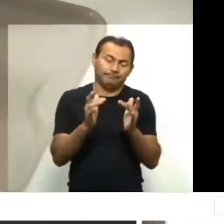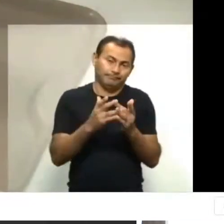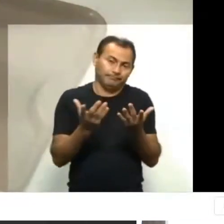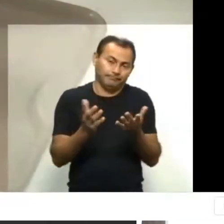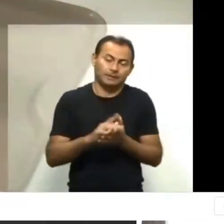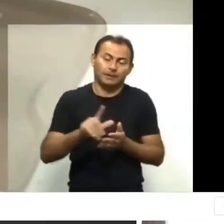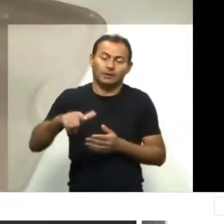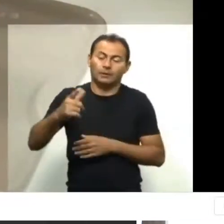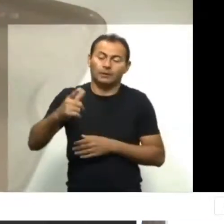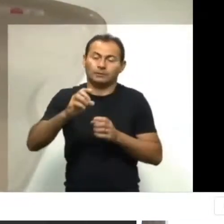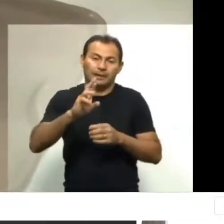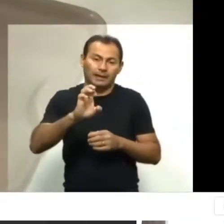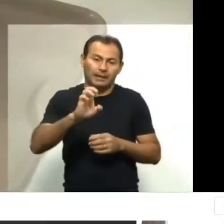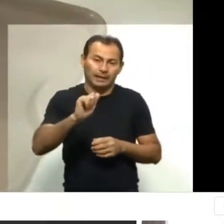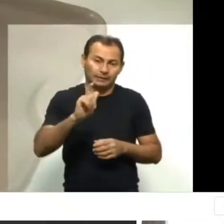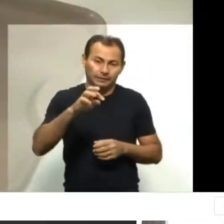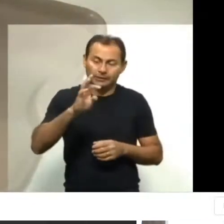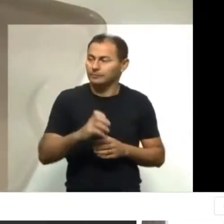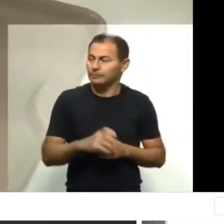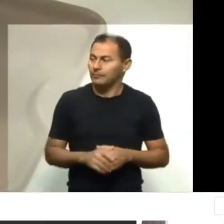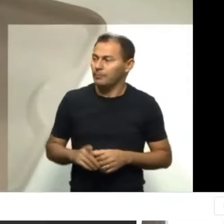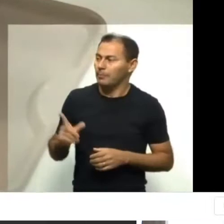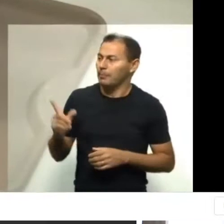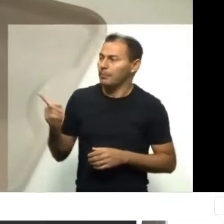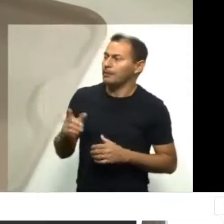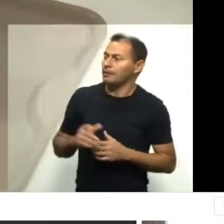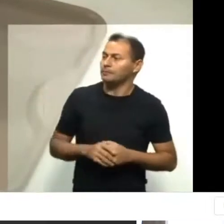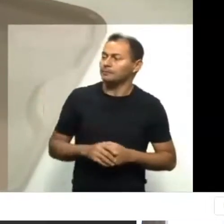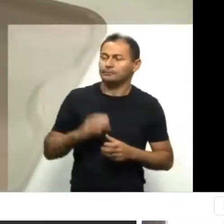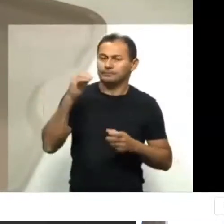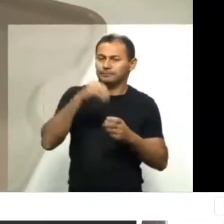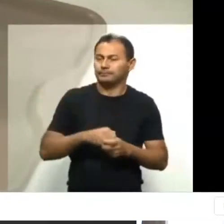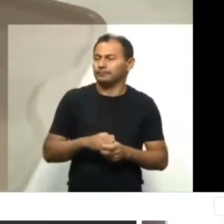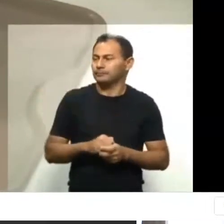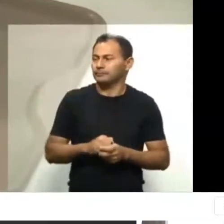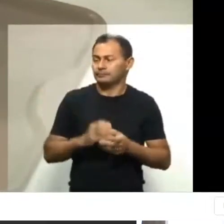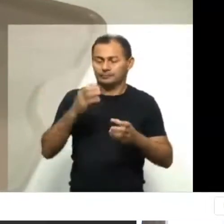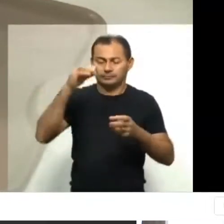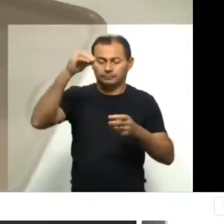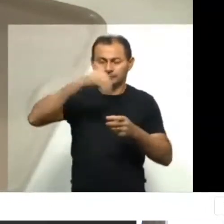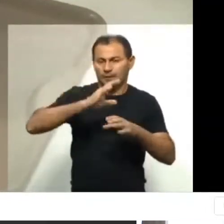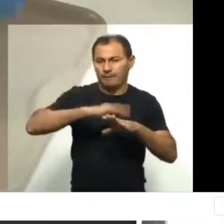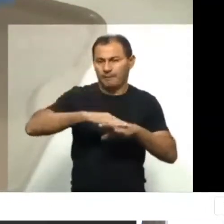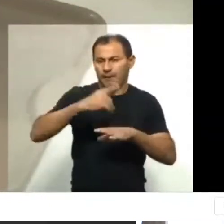E agora eu vou pegar 1 ml do álcool etílico a 95%.